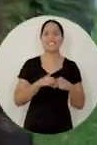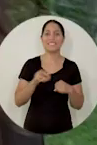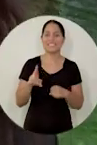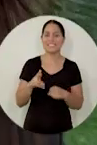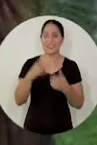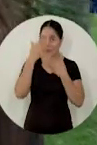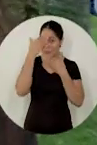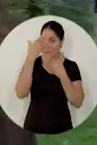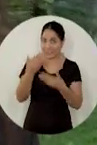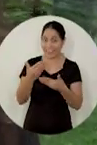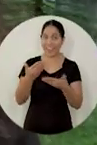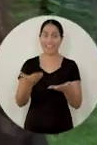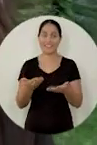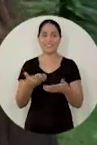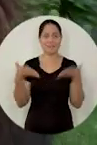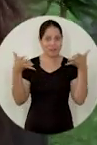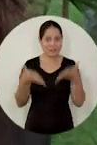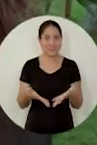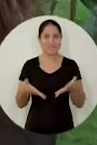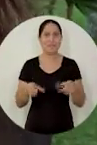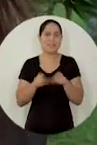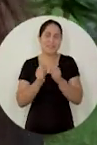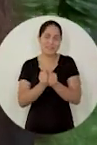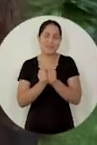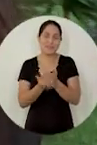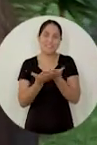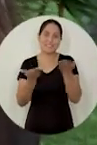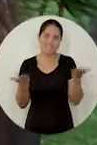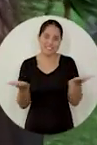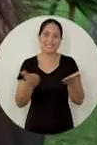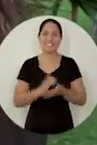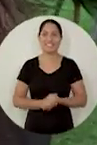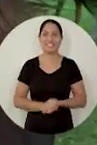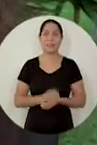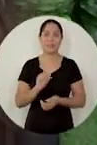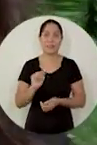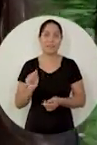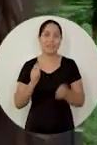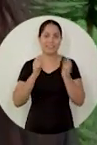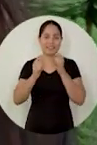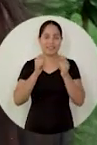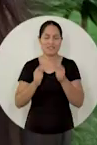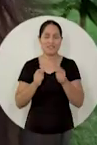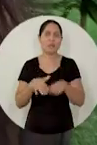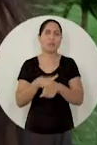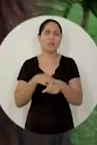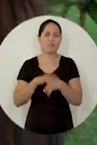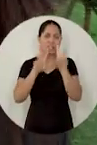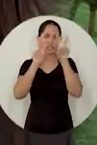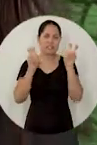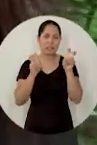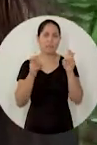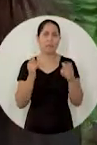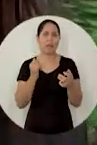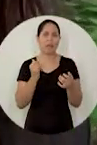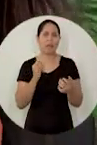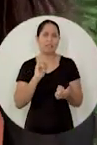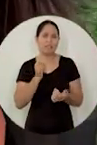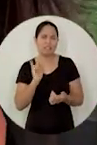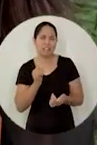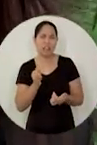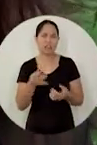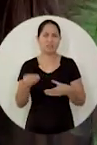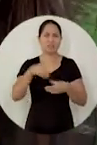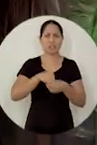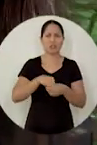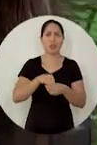Alberto. Primeiramente, muito obrigada pela sua participação com a gente aqui no OAB Entrevista. Eu gostaria de falar com o senhor sobre dados. Segundo